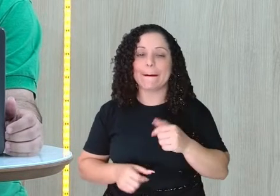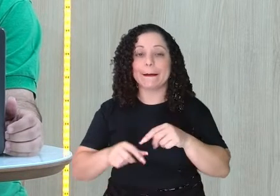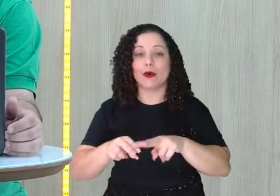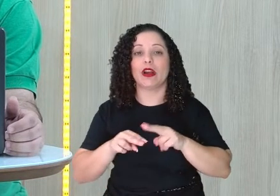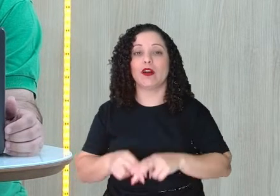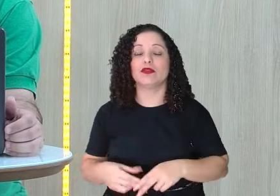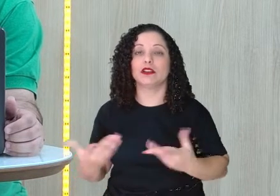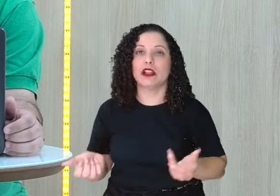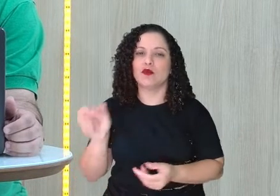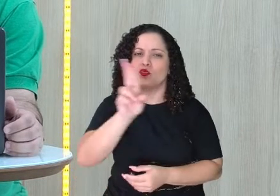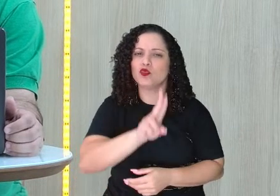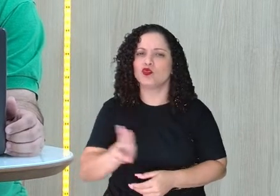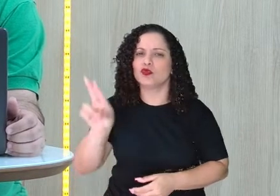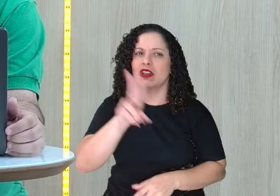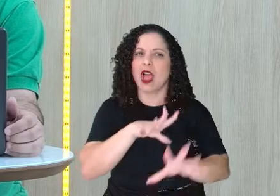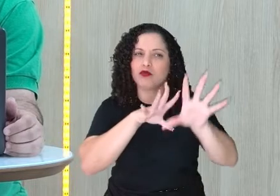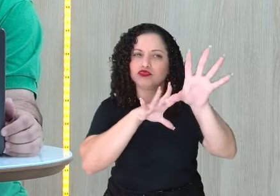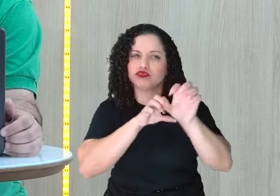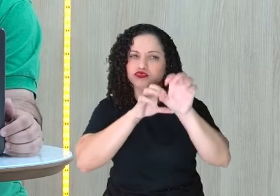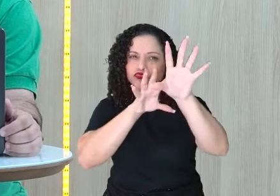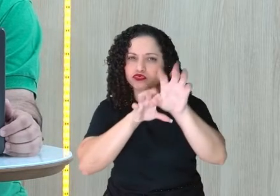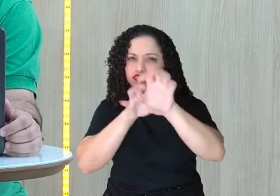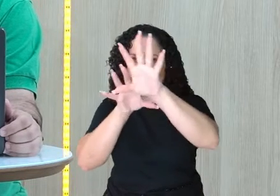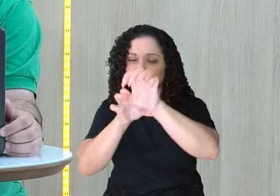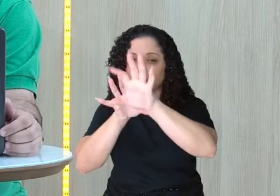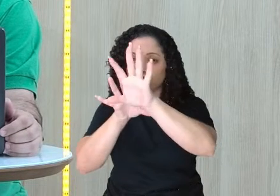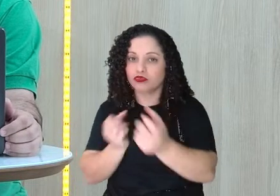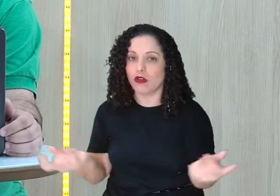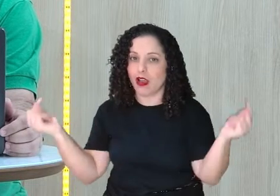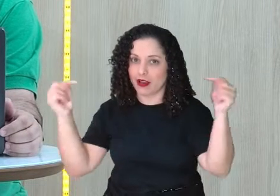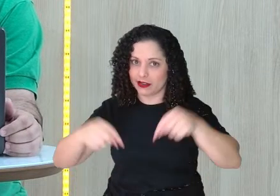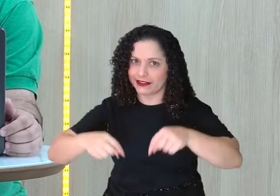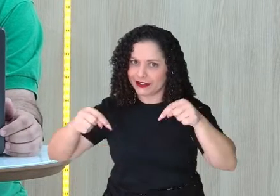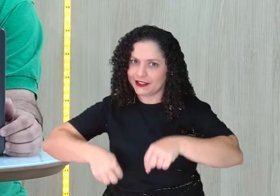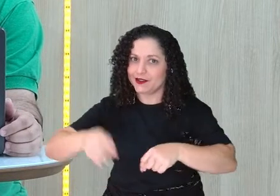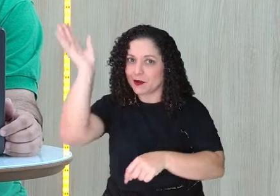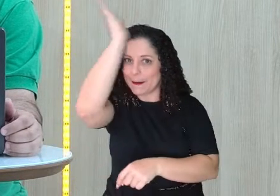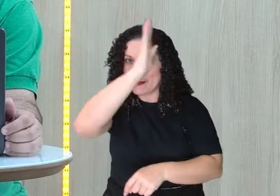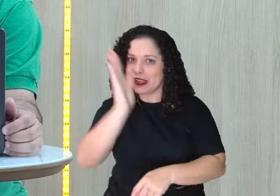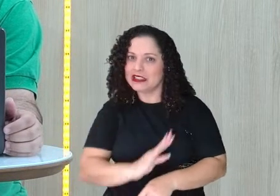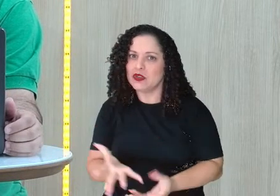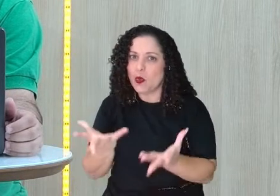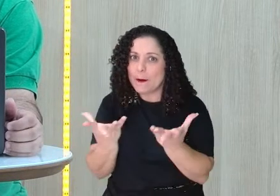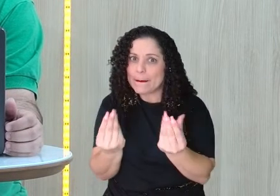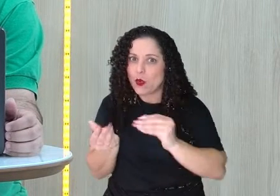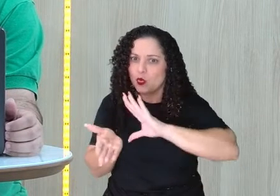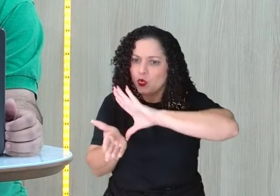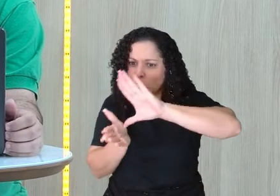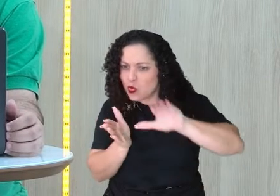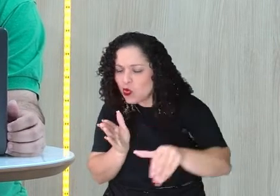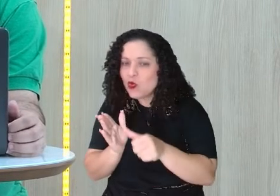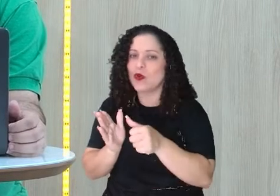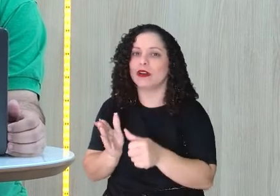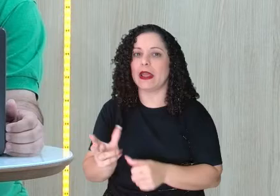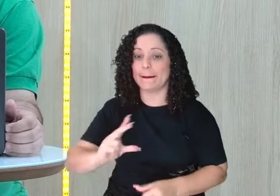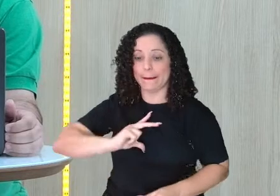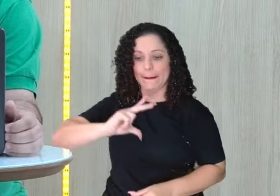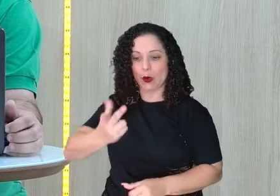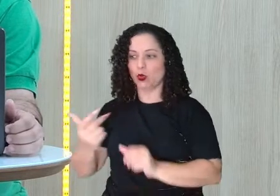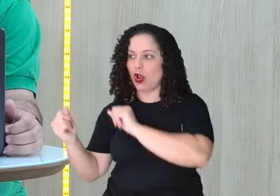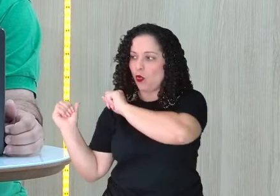exploratória, né, como a gente vai ter aqui, onde Portugal ele estabelece a sua colônia aqui no